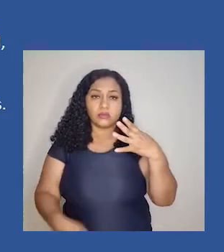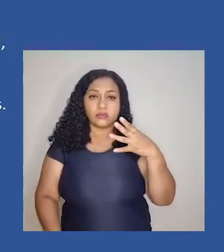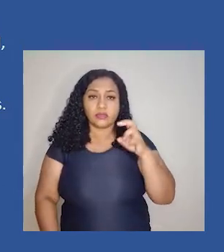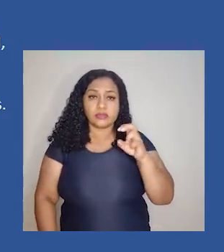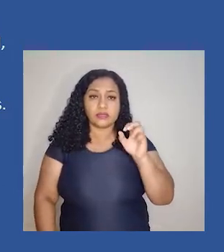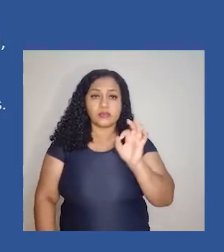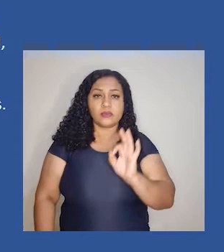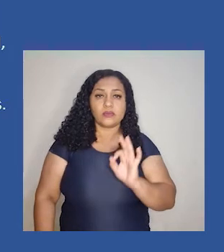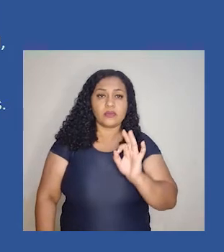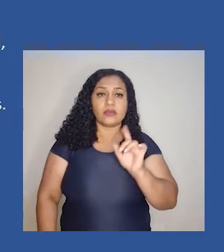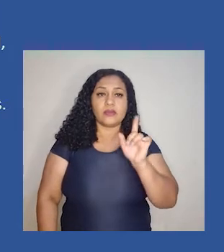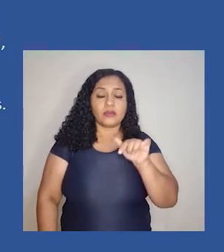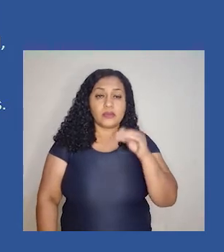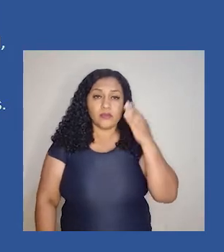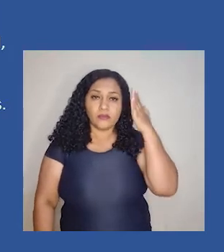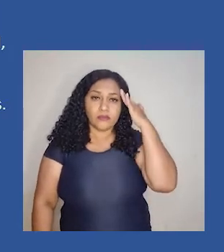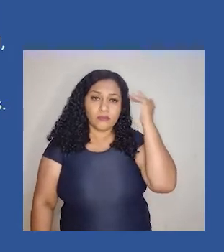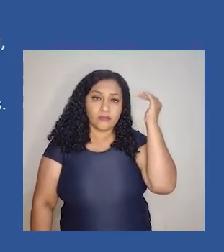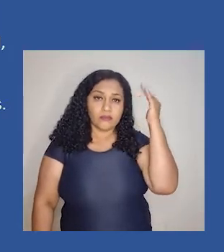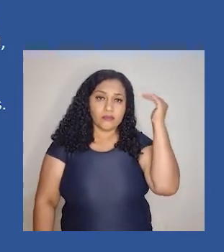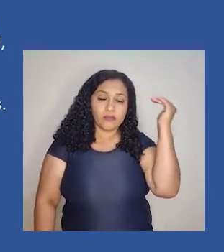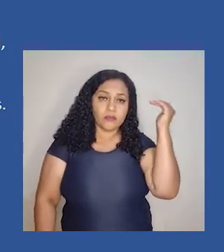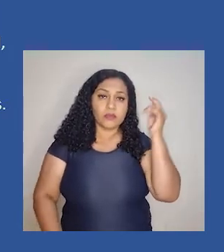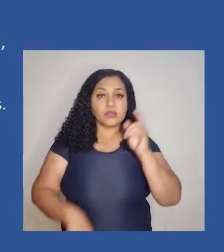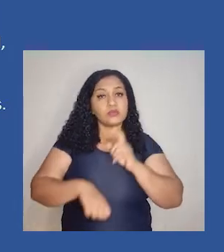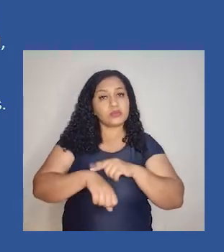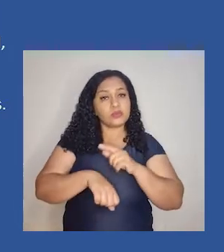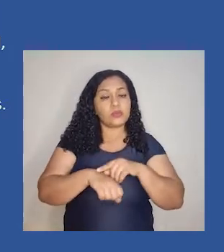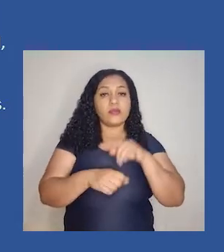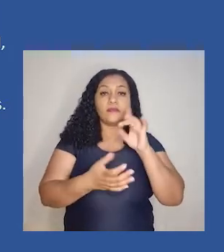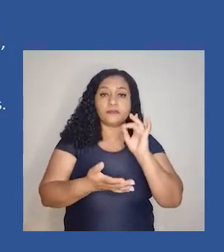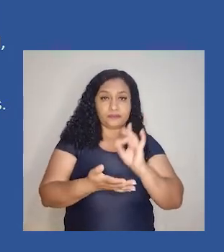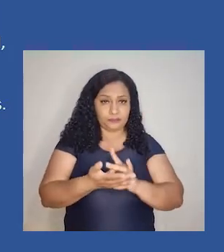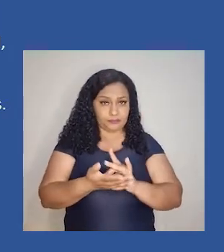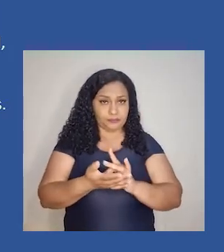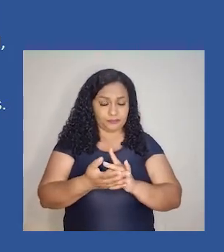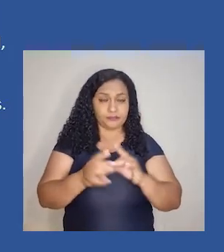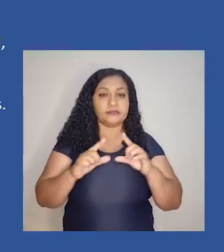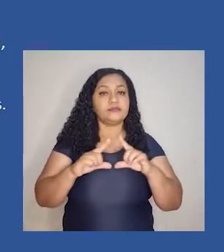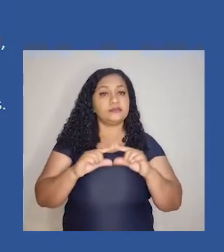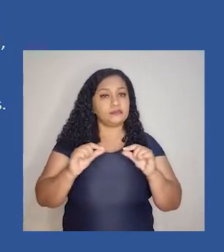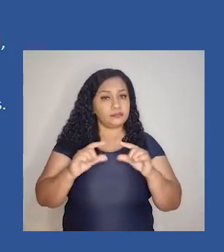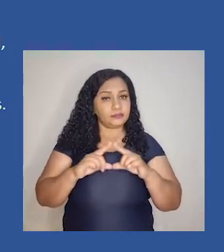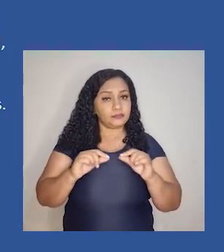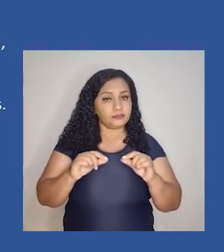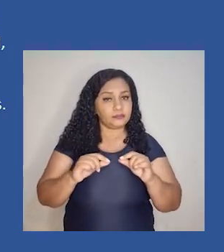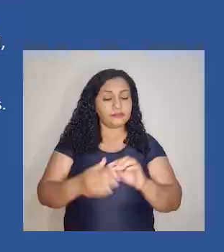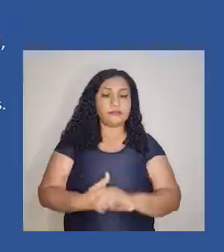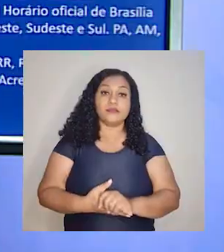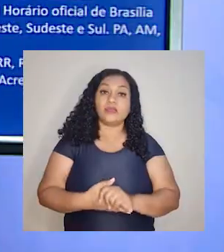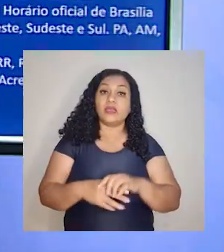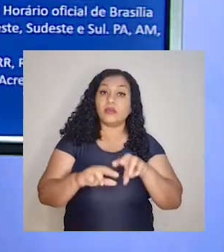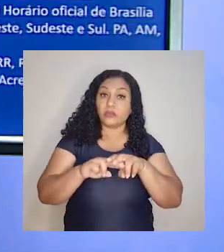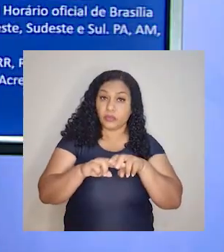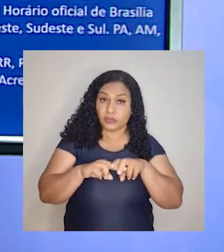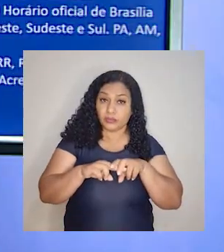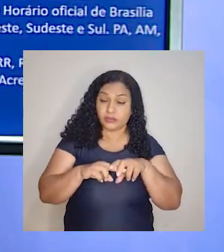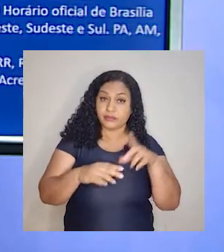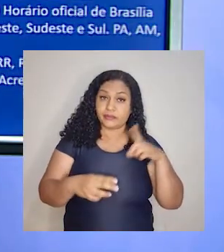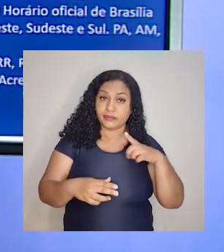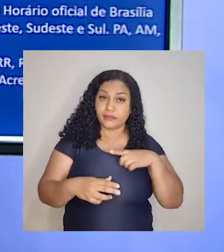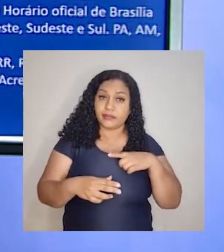esse segundo o fuso aqui ele corresponde a 45 graus e é o famoso horário oficial